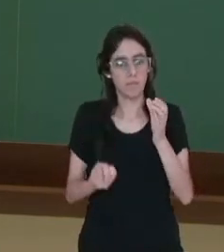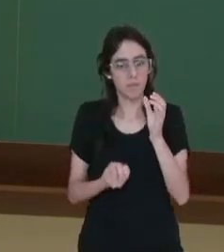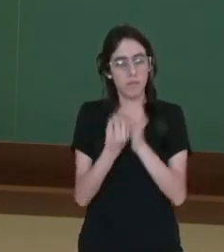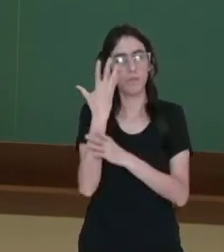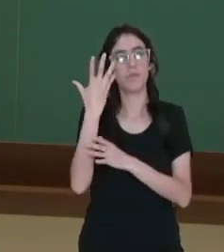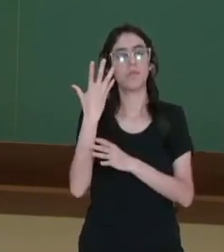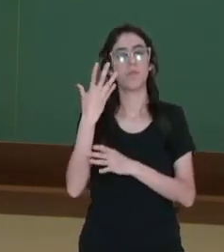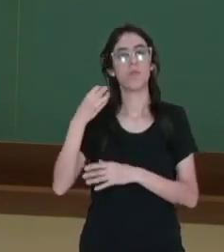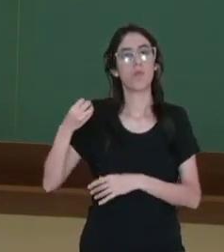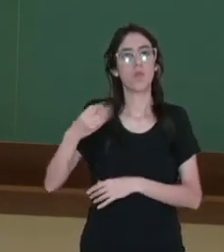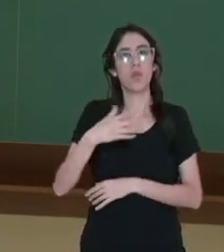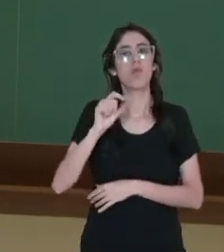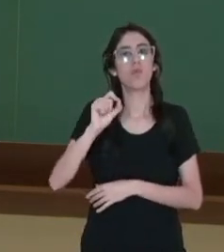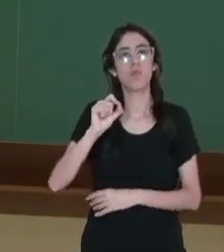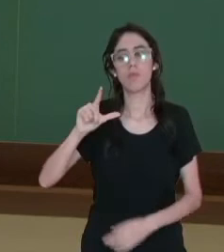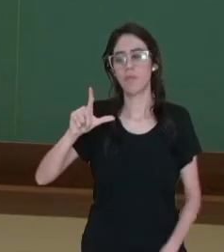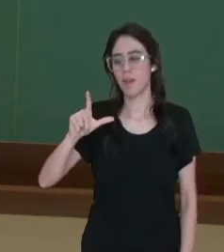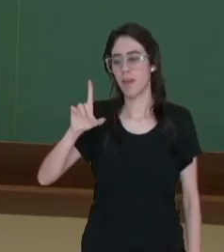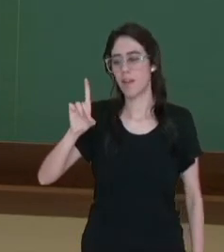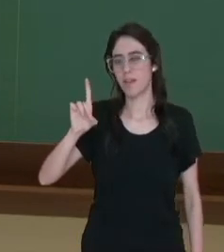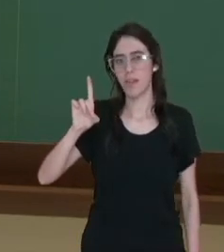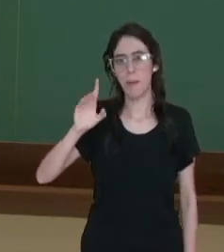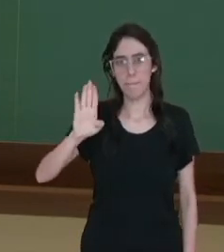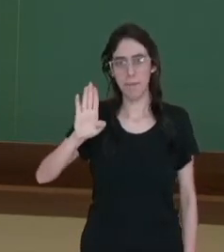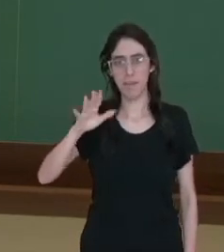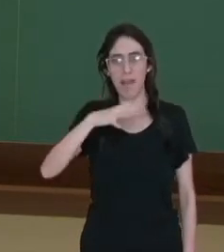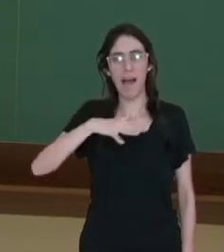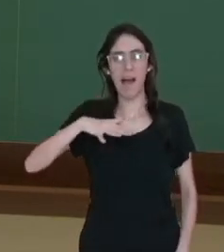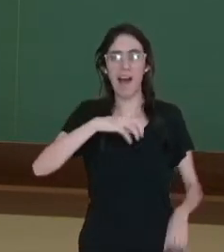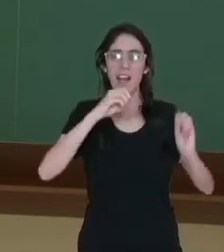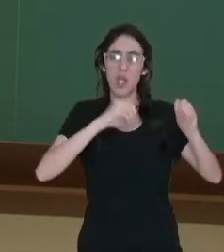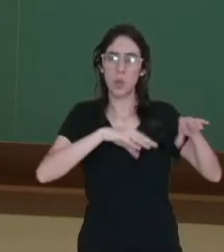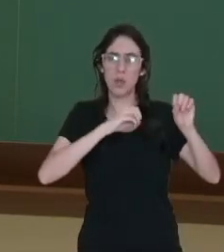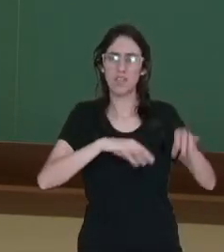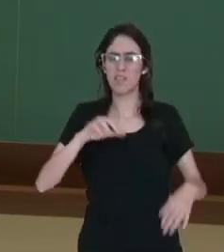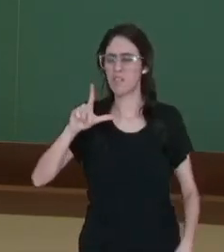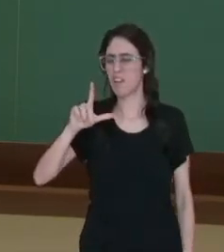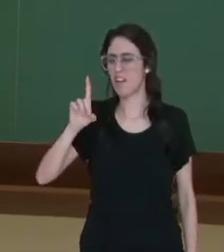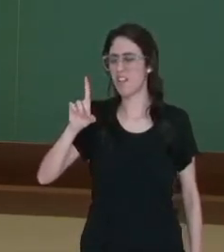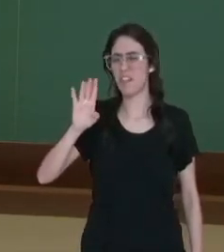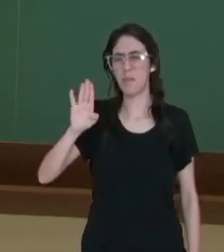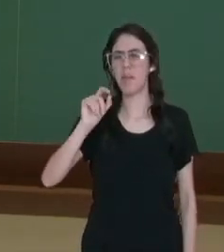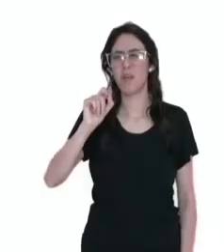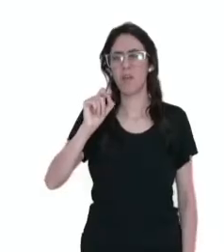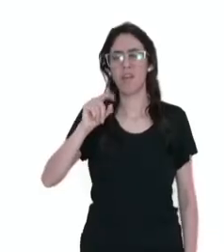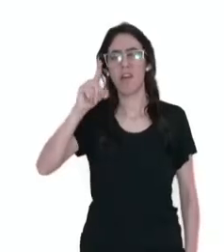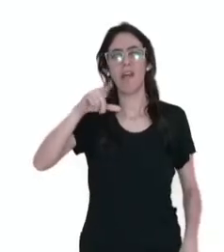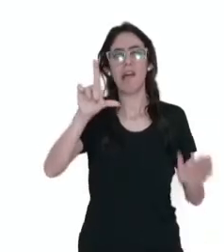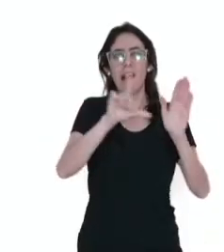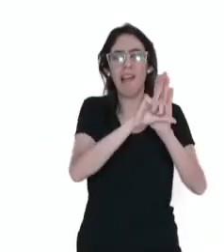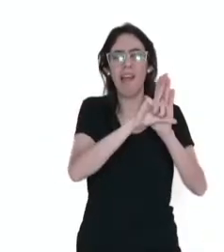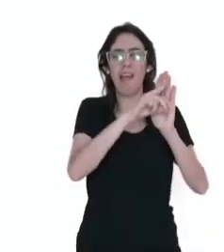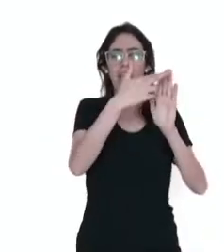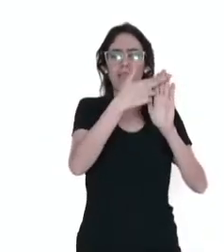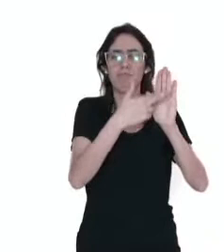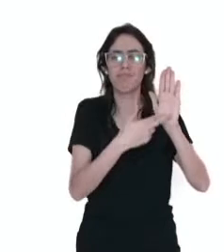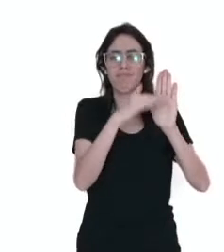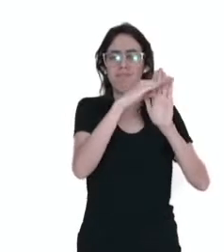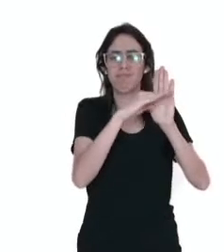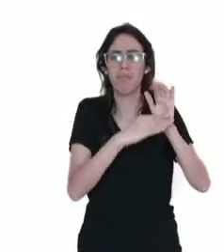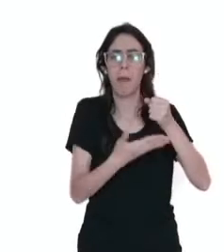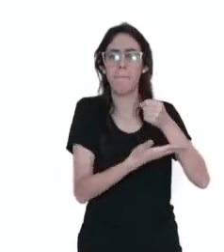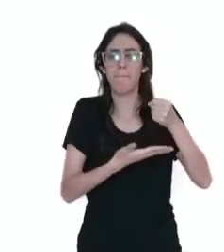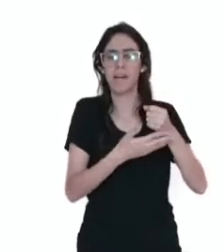criação da LDB na área da educação. O que significa a LDB? Lei das Diretrizes e Bases